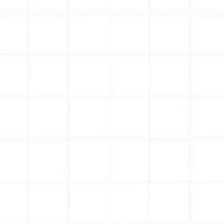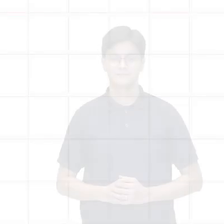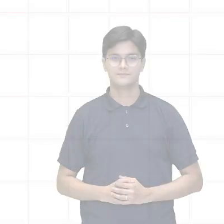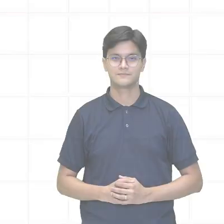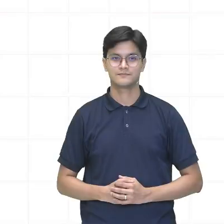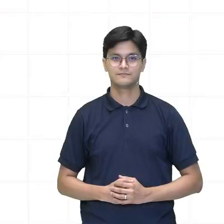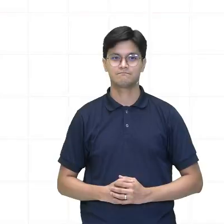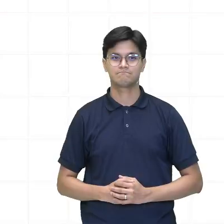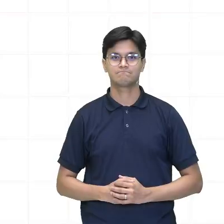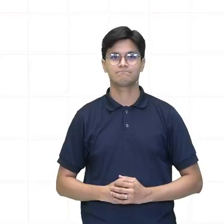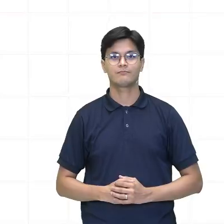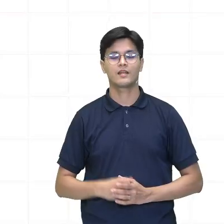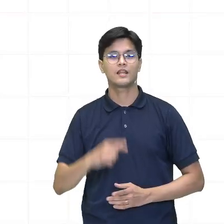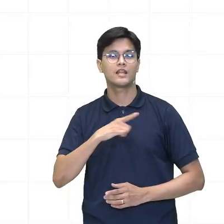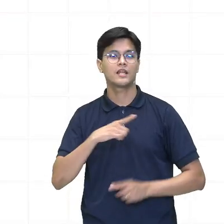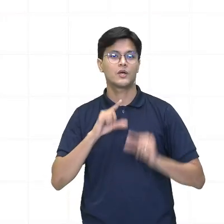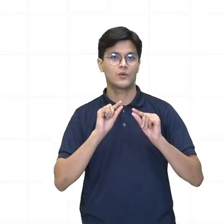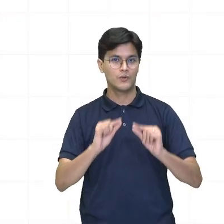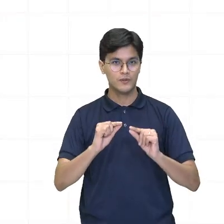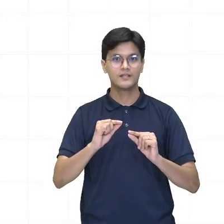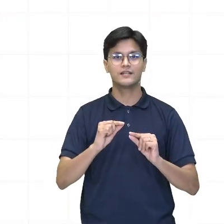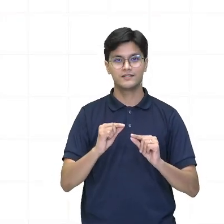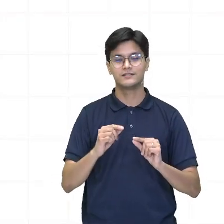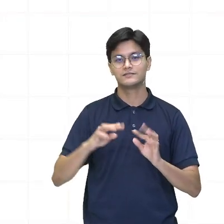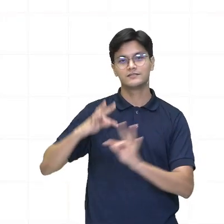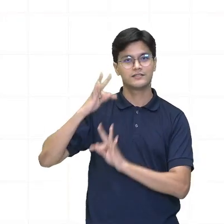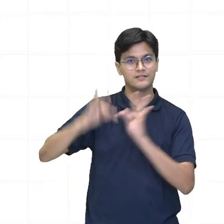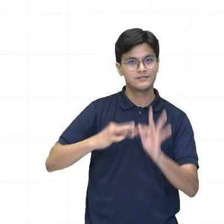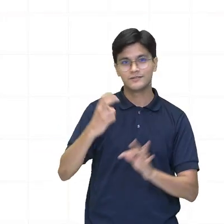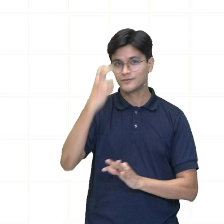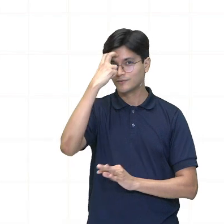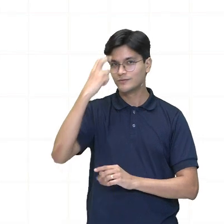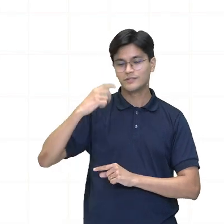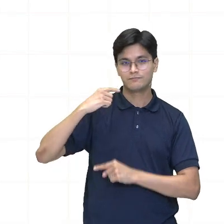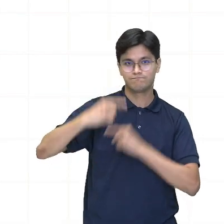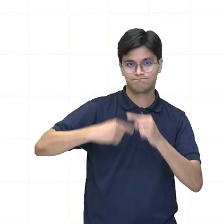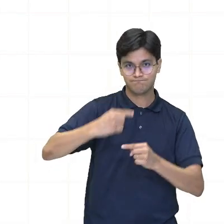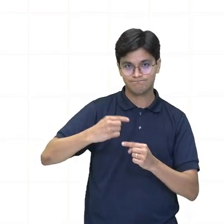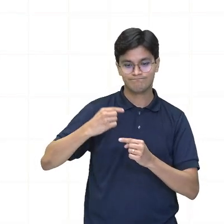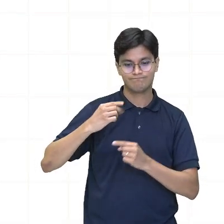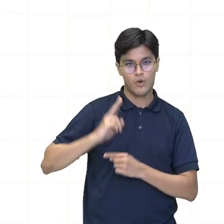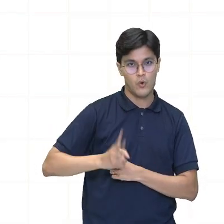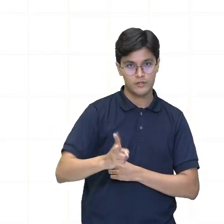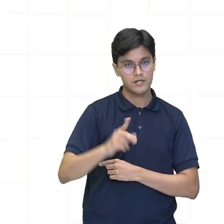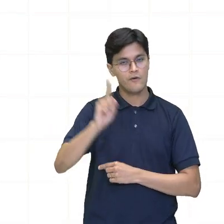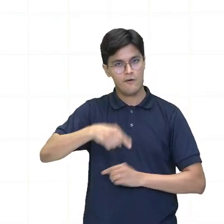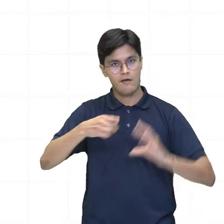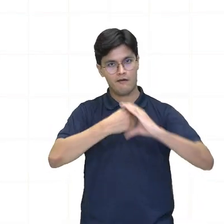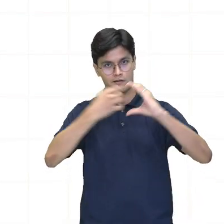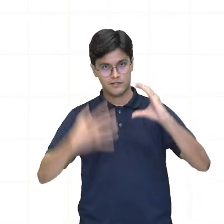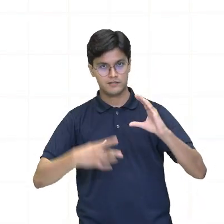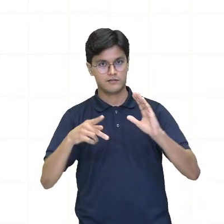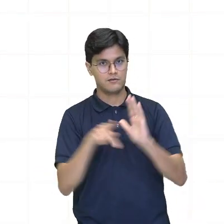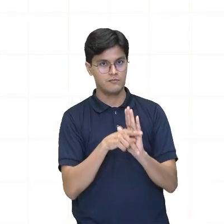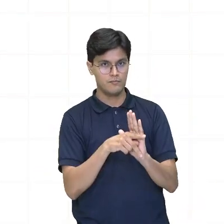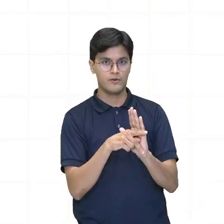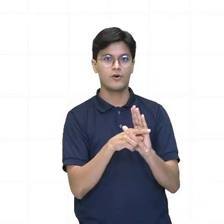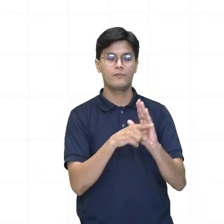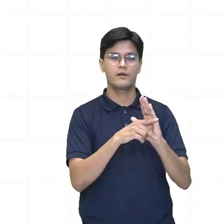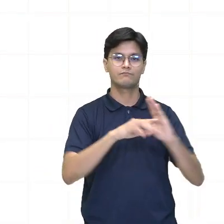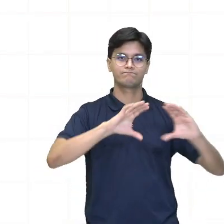Nós temos a manutenção das tradições culturais, certo? Então, isso são características, né, das comunidades